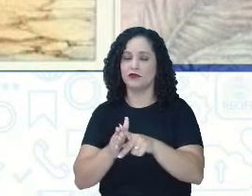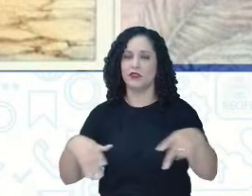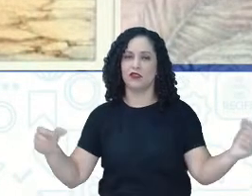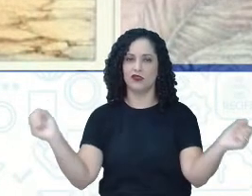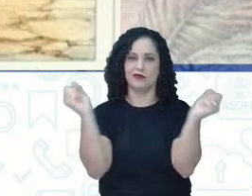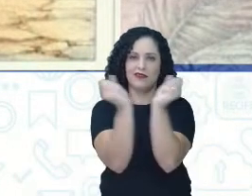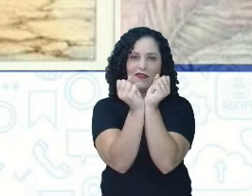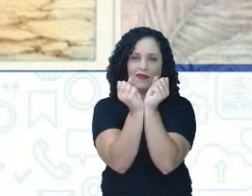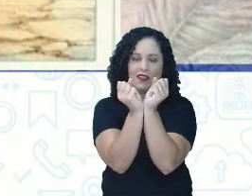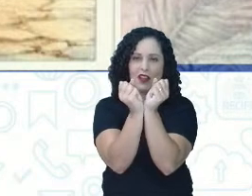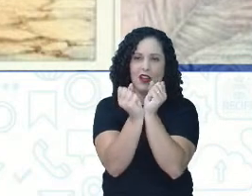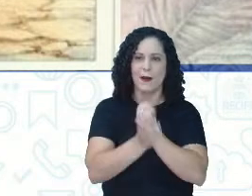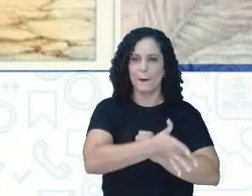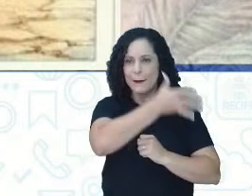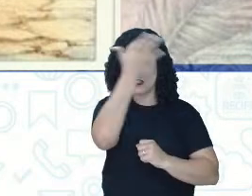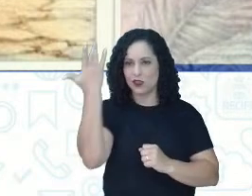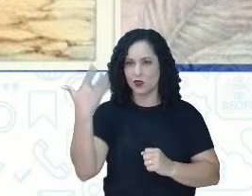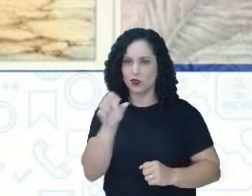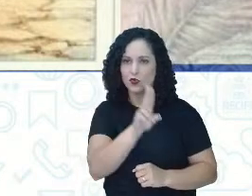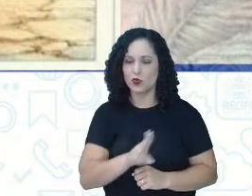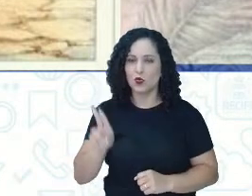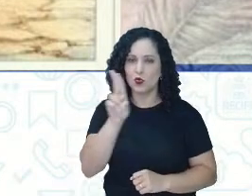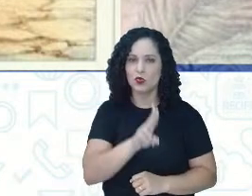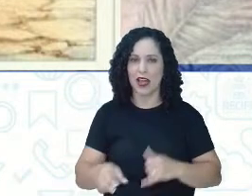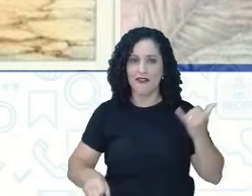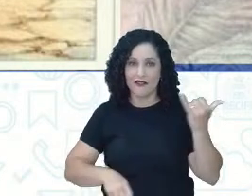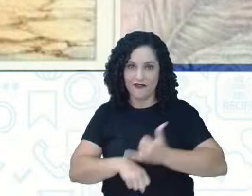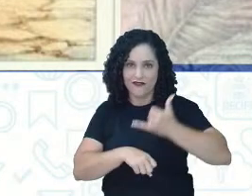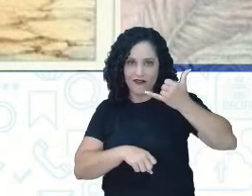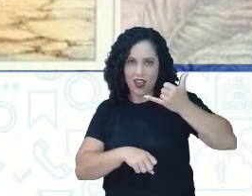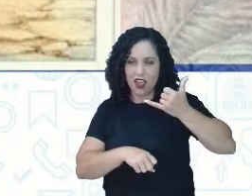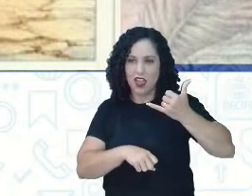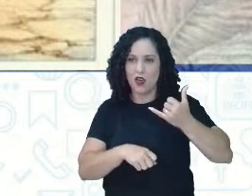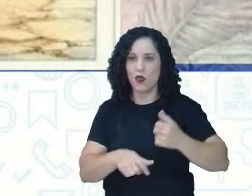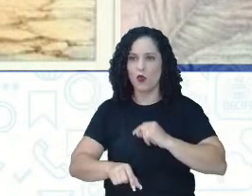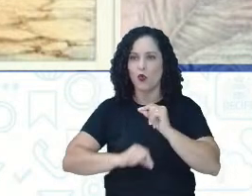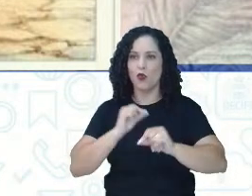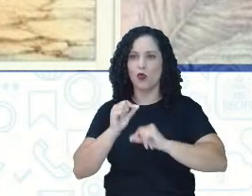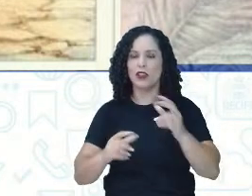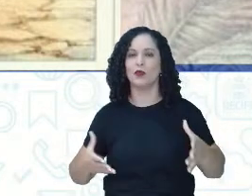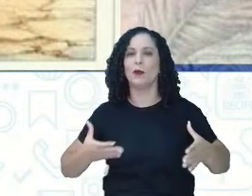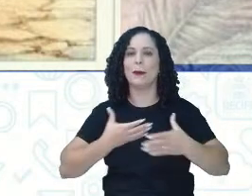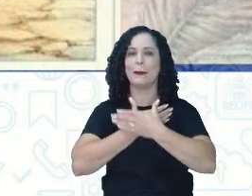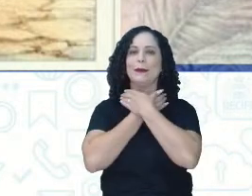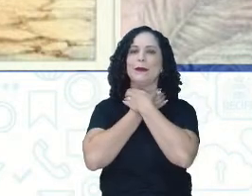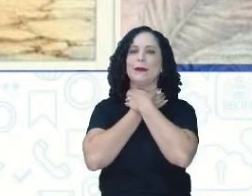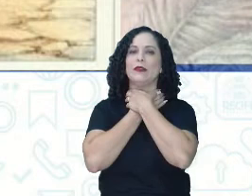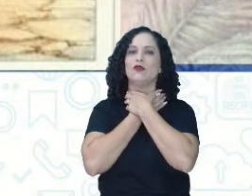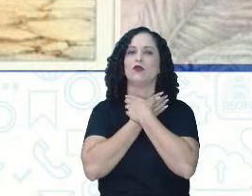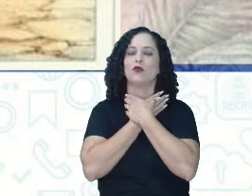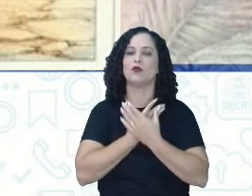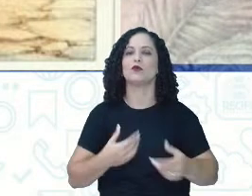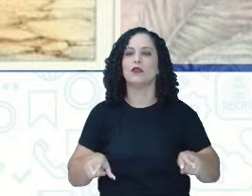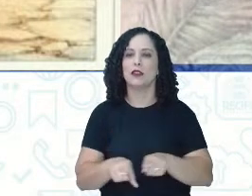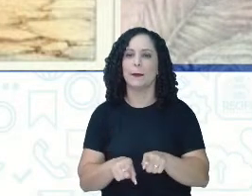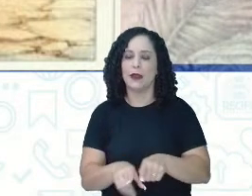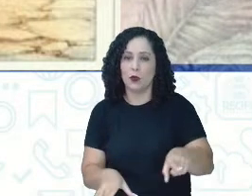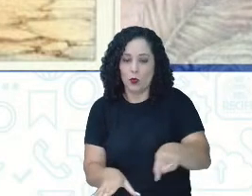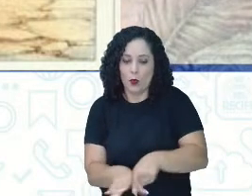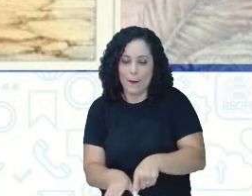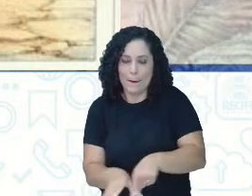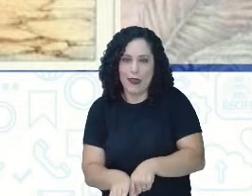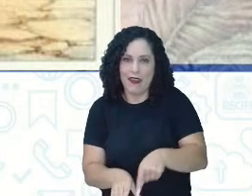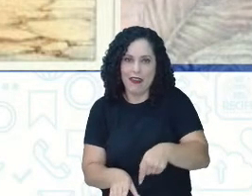né, pessoas escravizadas a ferro, né? Então, eles estão aí com ferros amarrados no pescoço, nos pés, né?